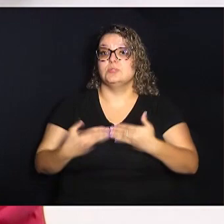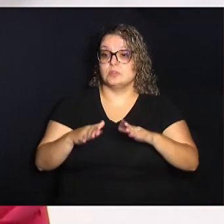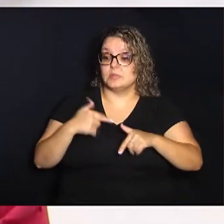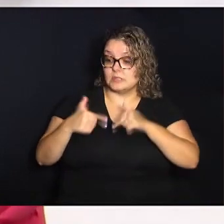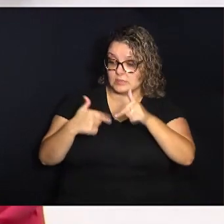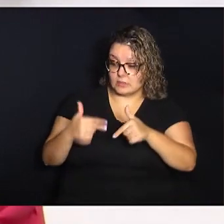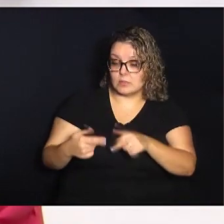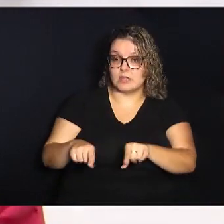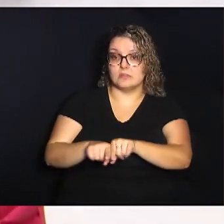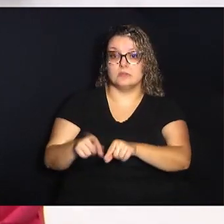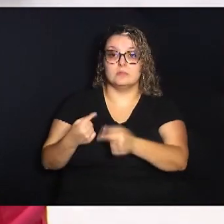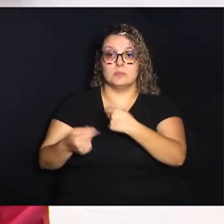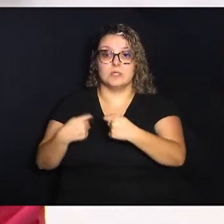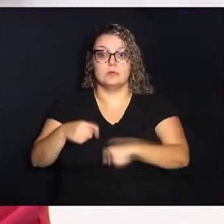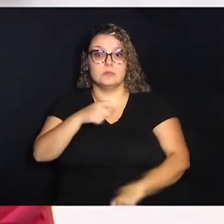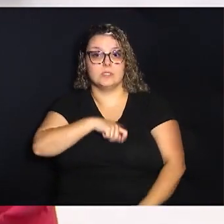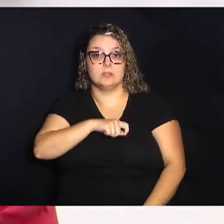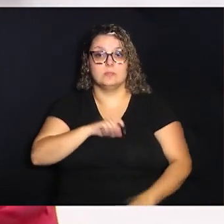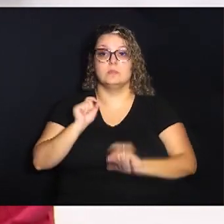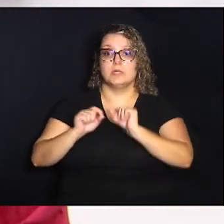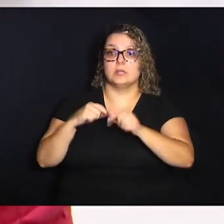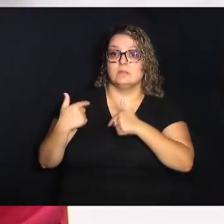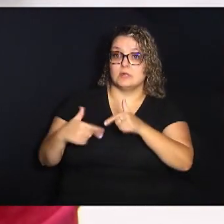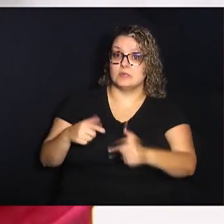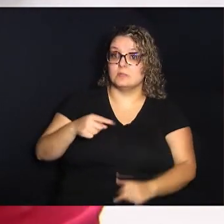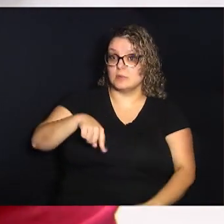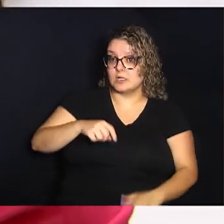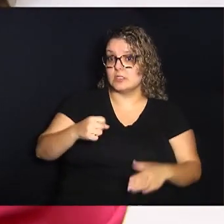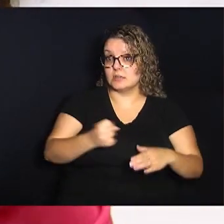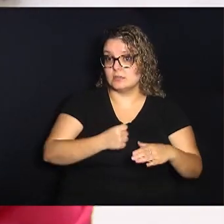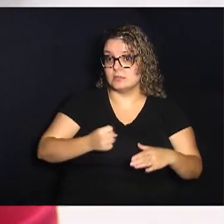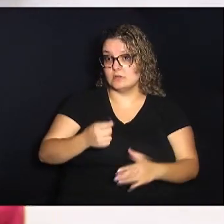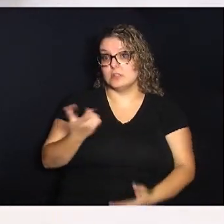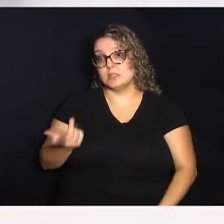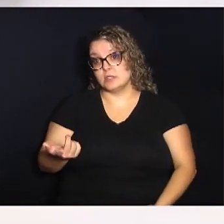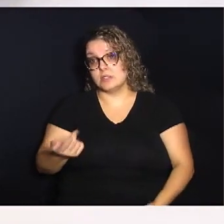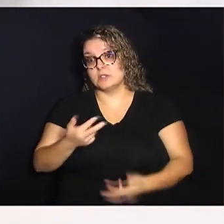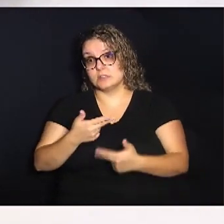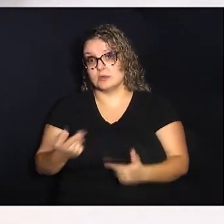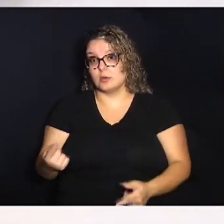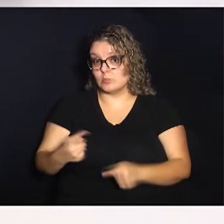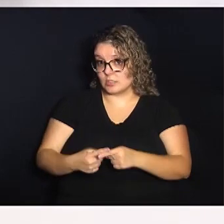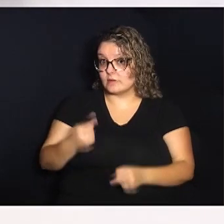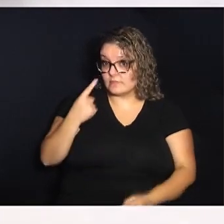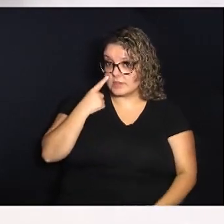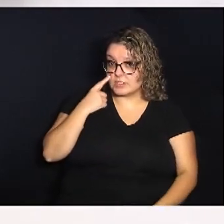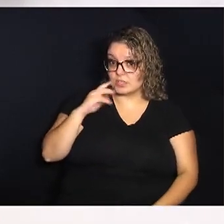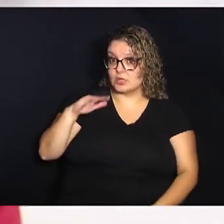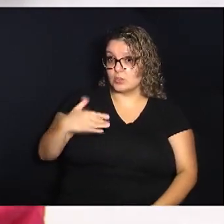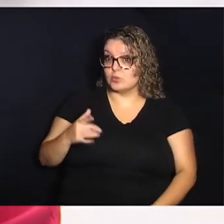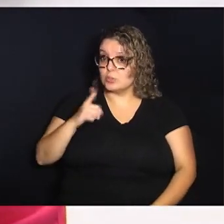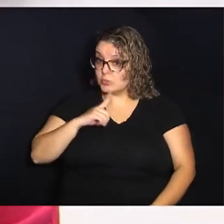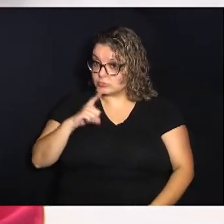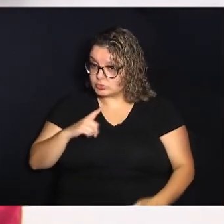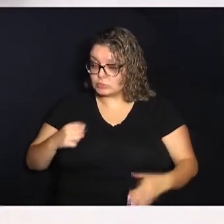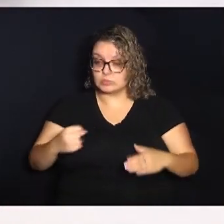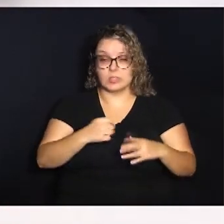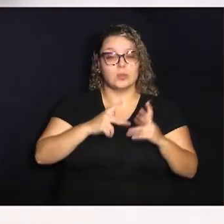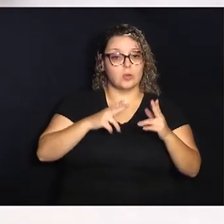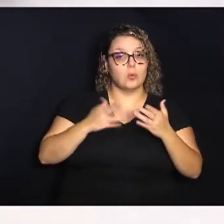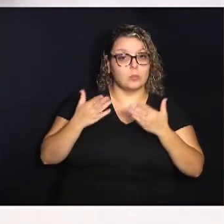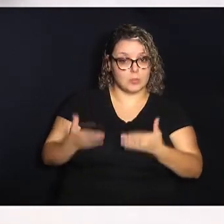quem vai trabalhar nessas cozinhas, né? E essa questão, porque veja, quando você tem cozinhas como